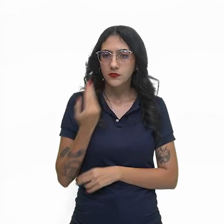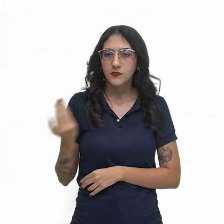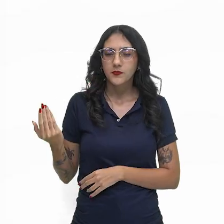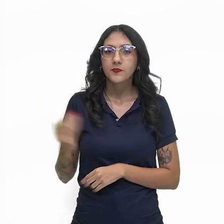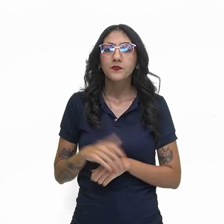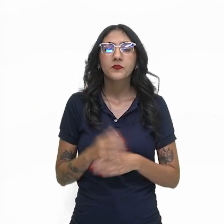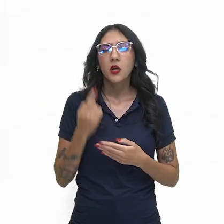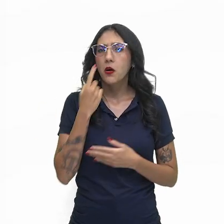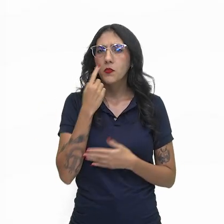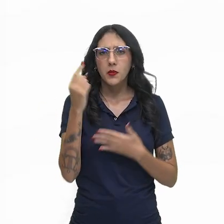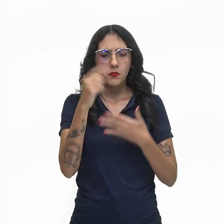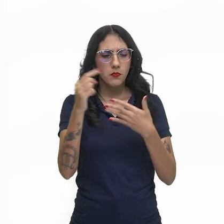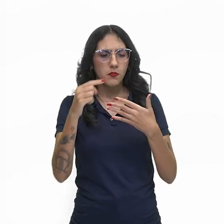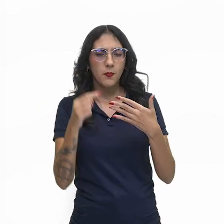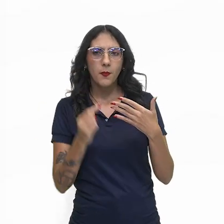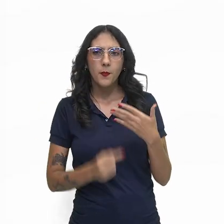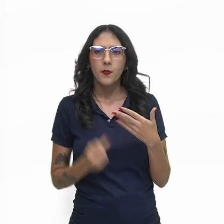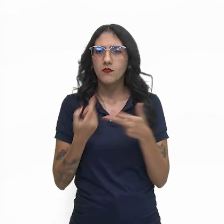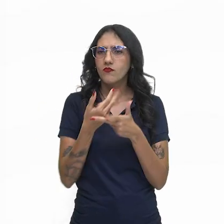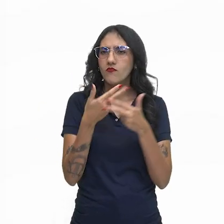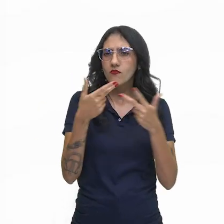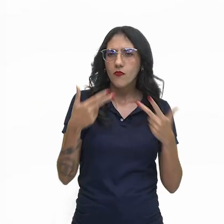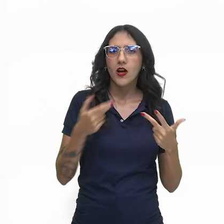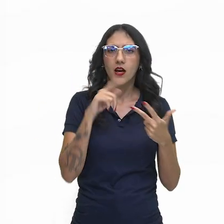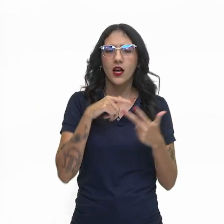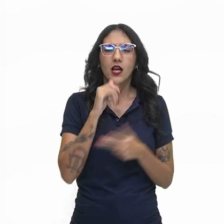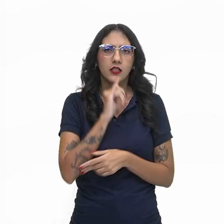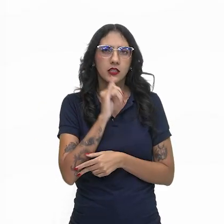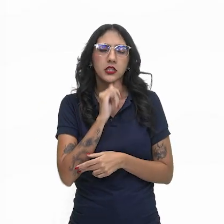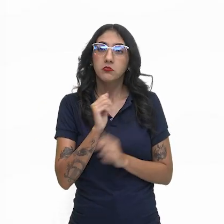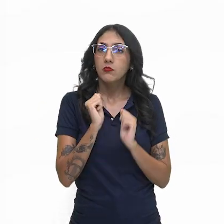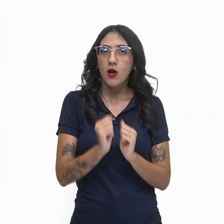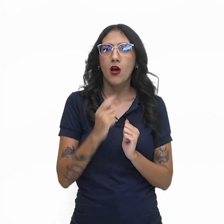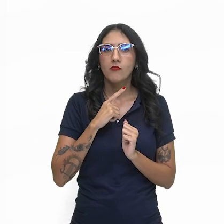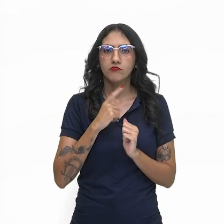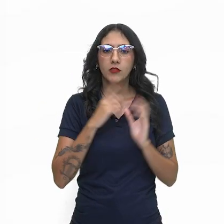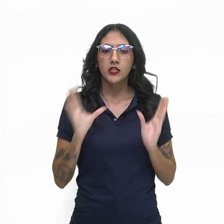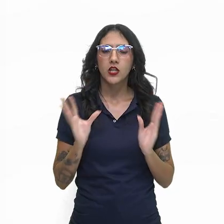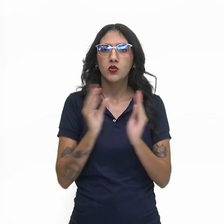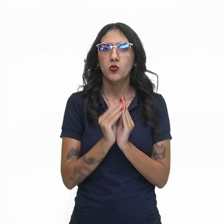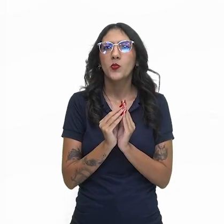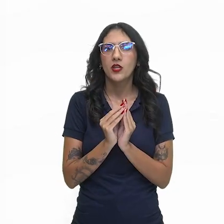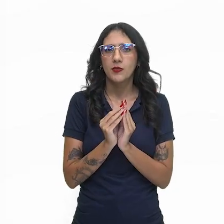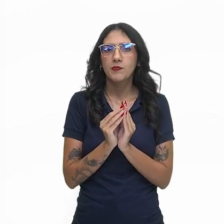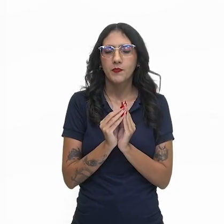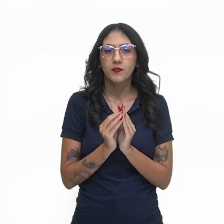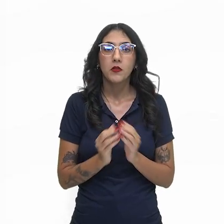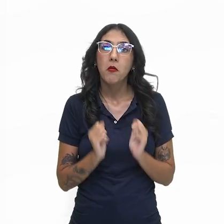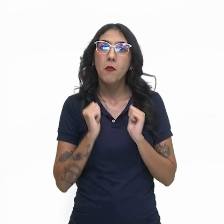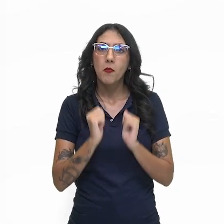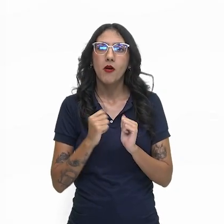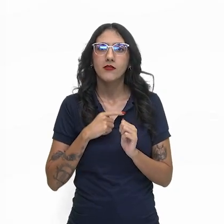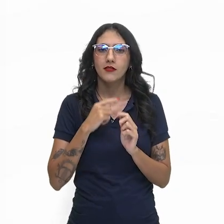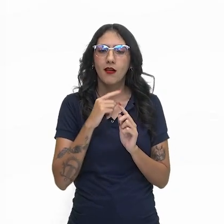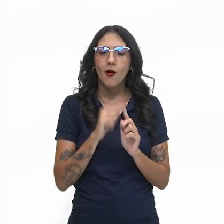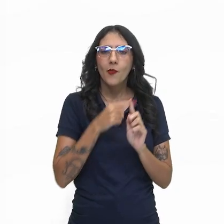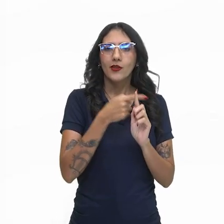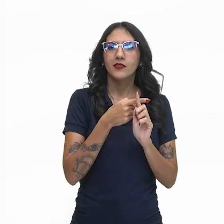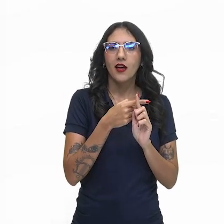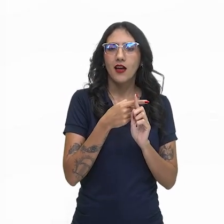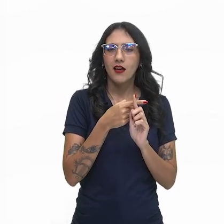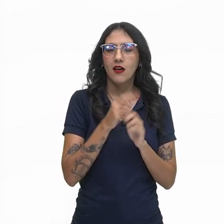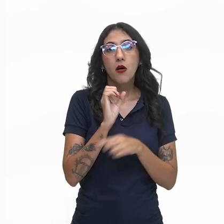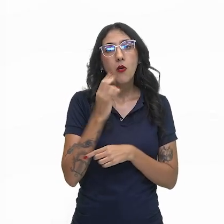aqui vários exemplos que mostram como eu posso arredondar. Eu posso aumentar para mais,